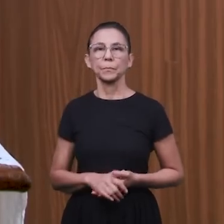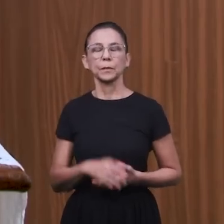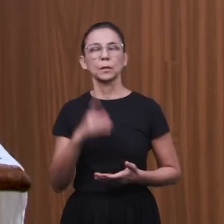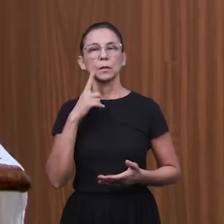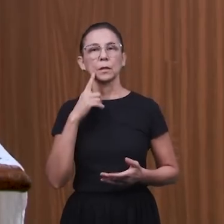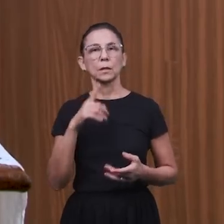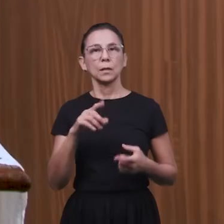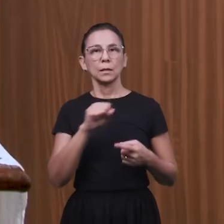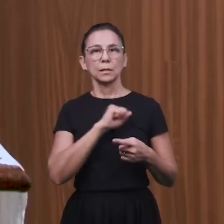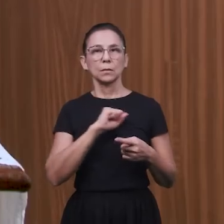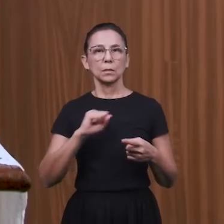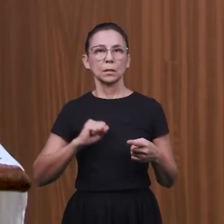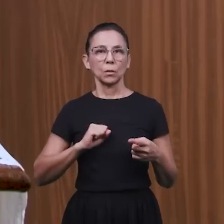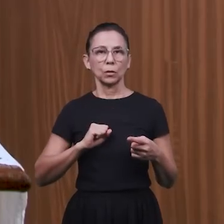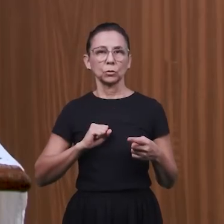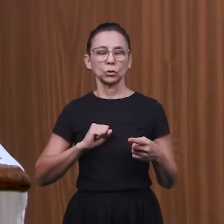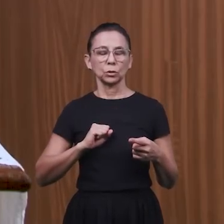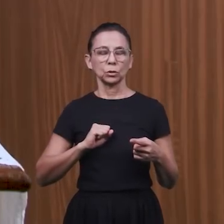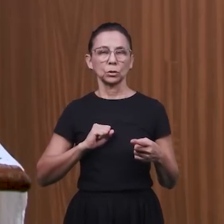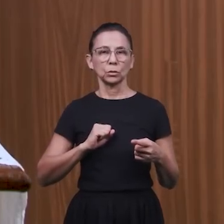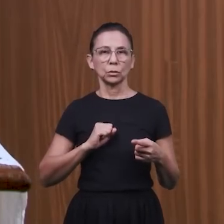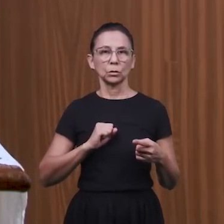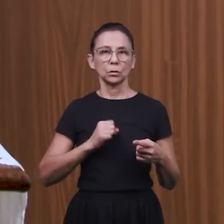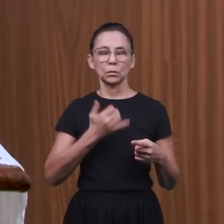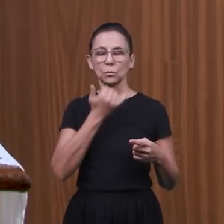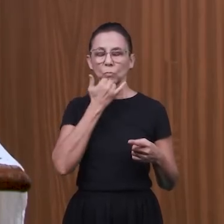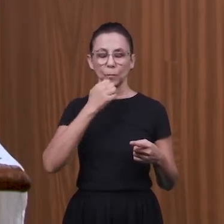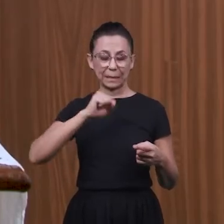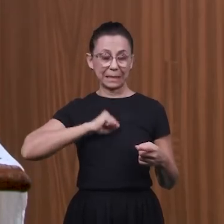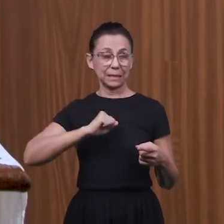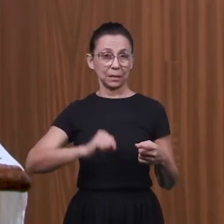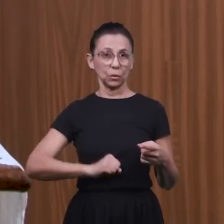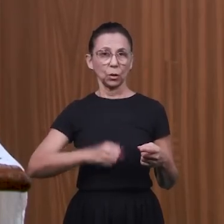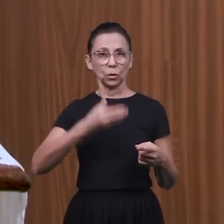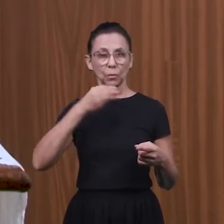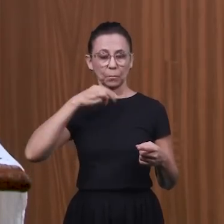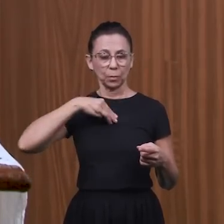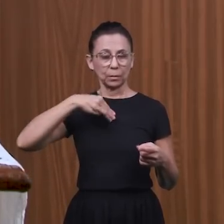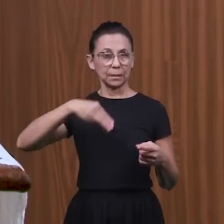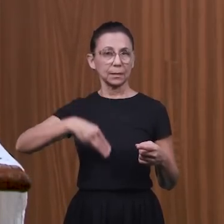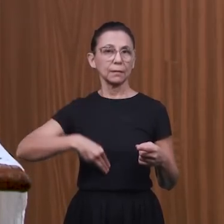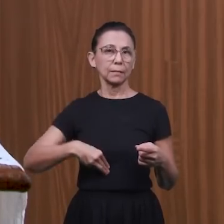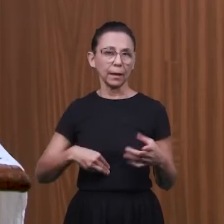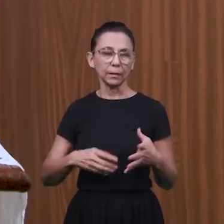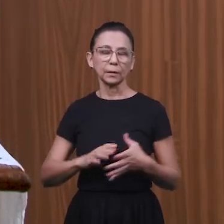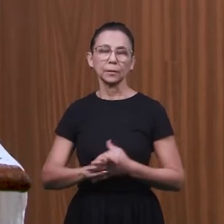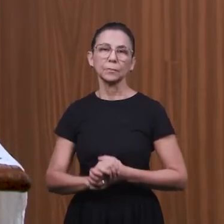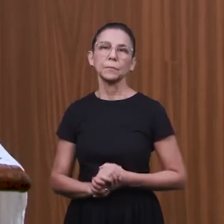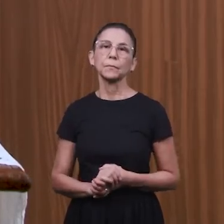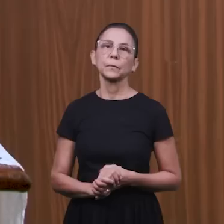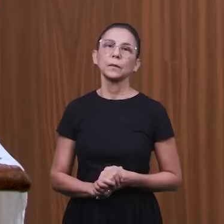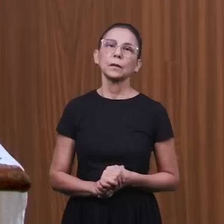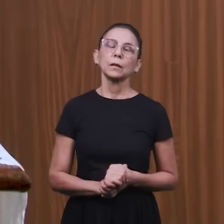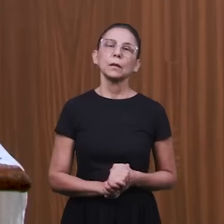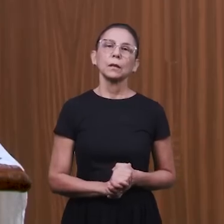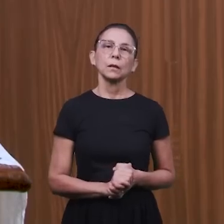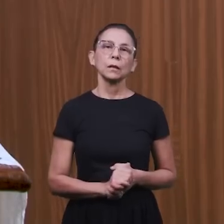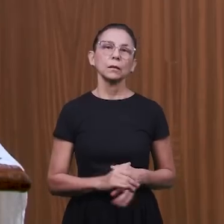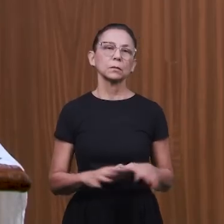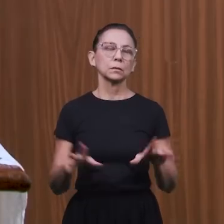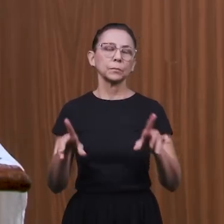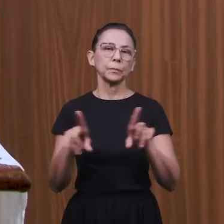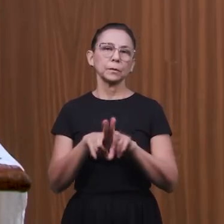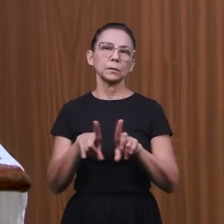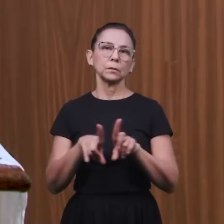por exemplo, Melquisedeque. A palavra de Deus diz que quando Abraão voltava de uma de suas